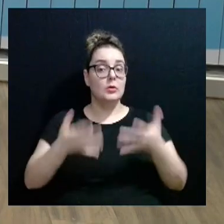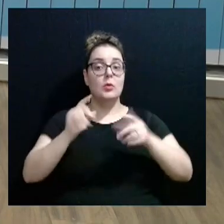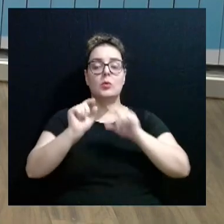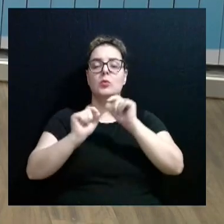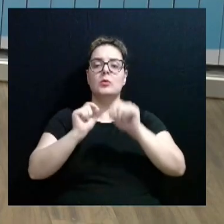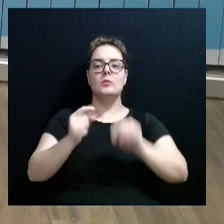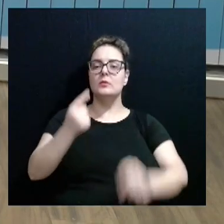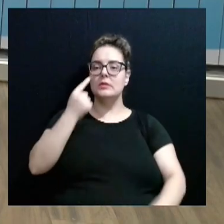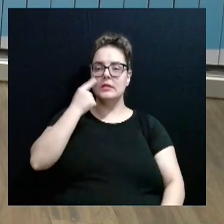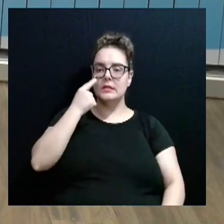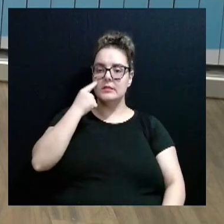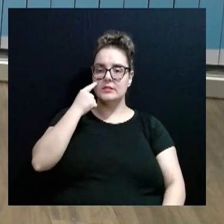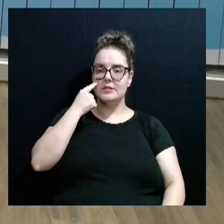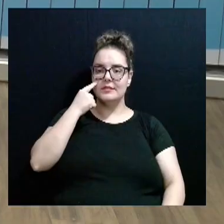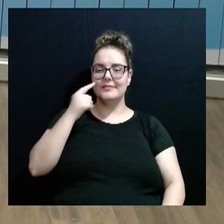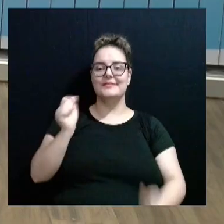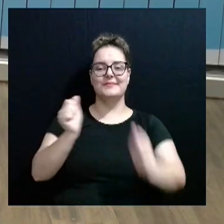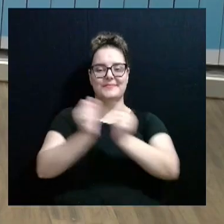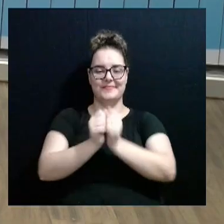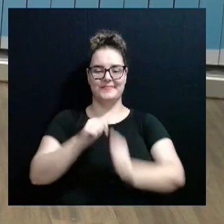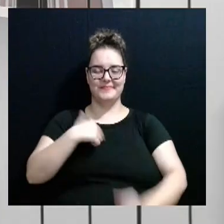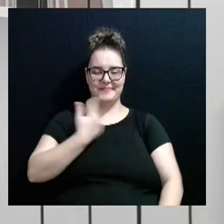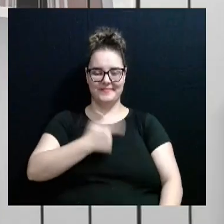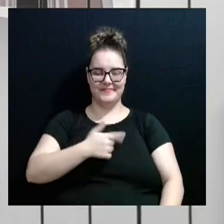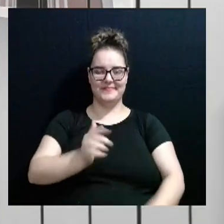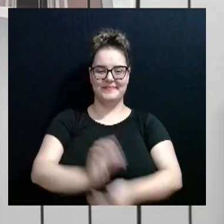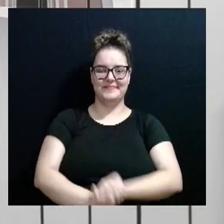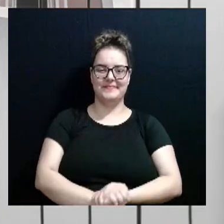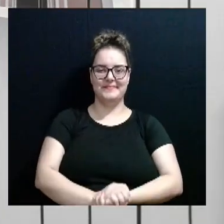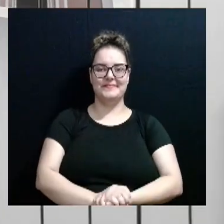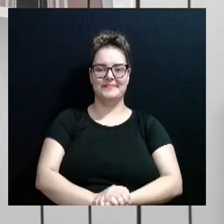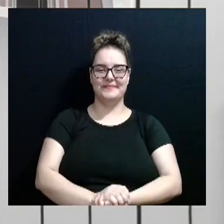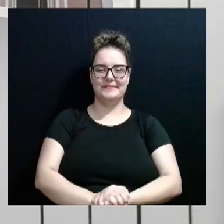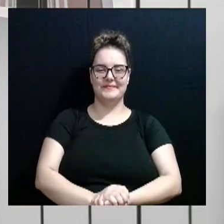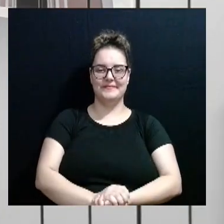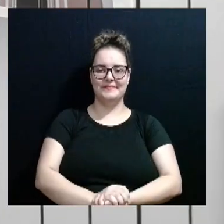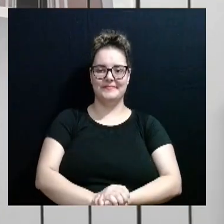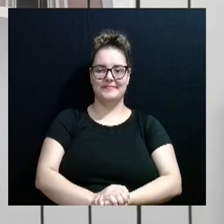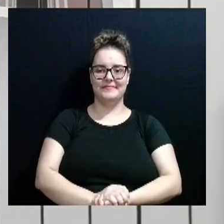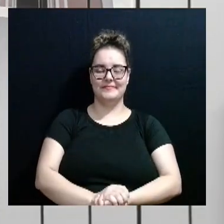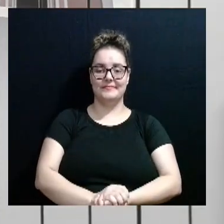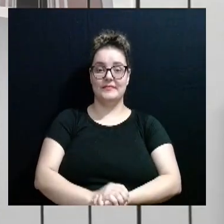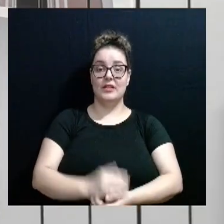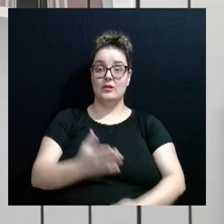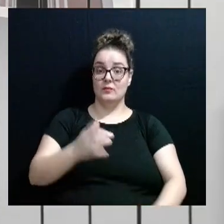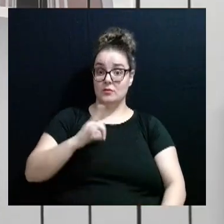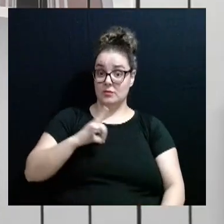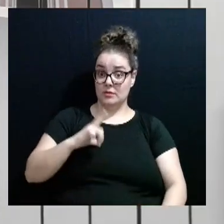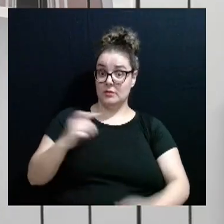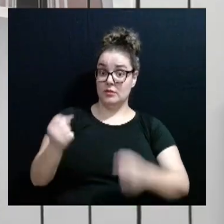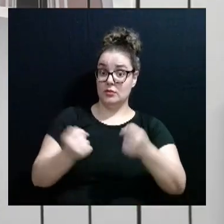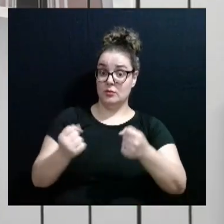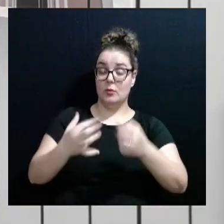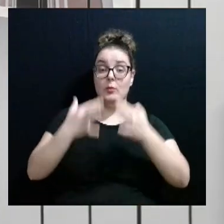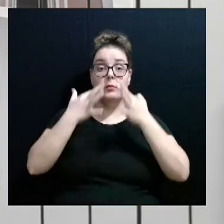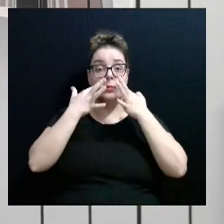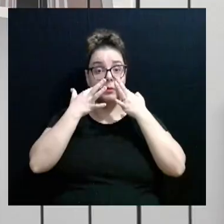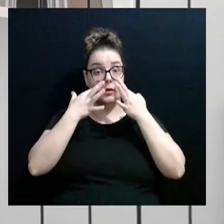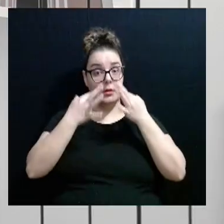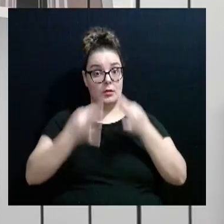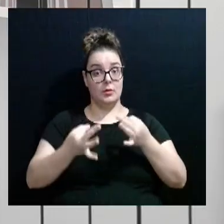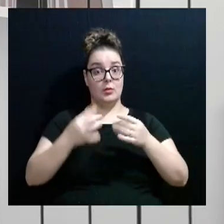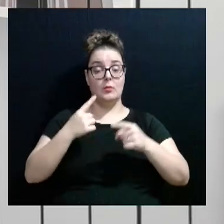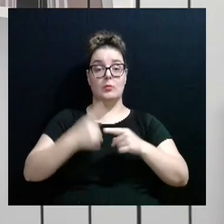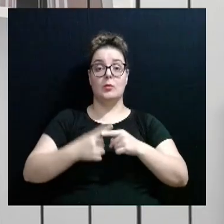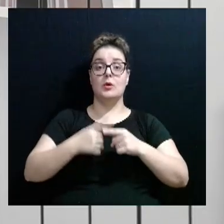que você quer assistir aqui no nosso telejornal. Você que possui um veículo, preste atenção porque